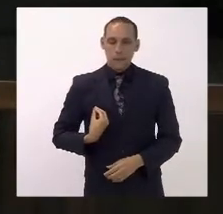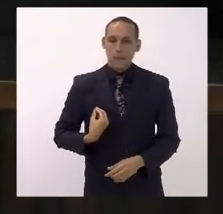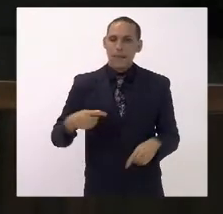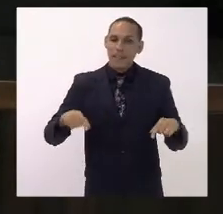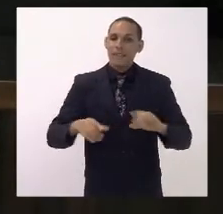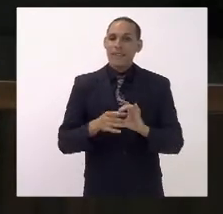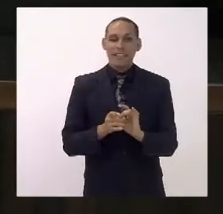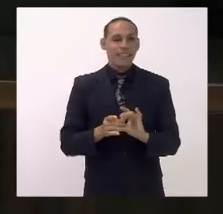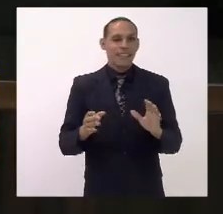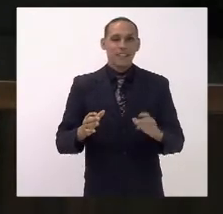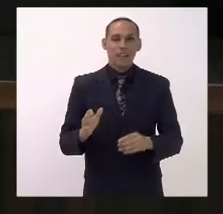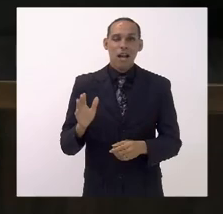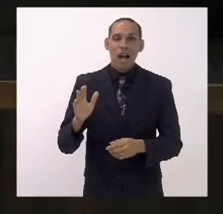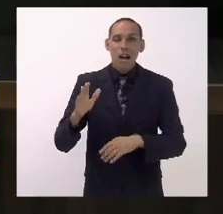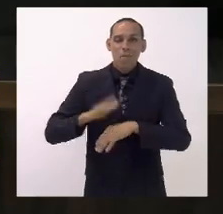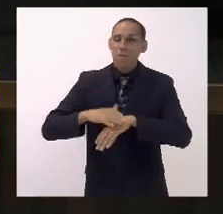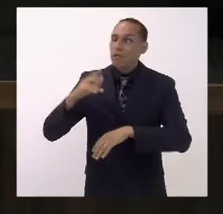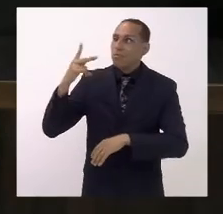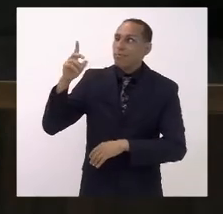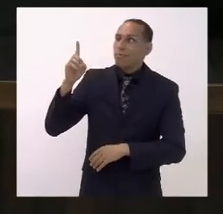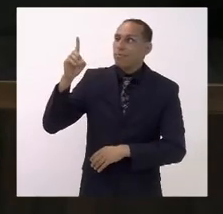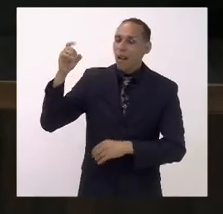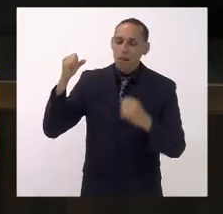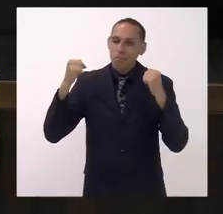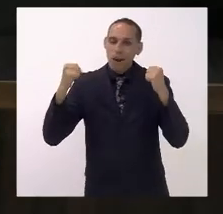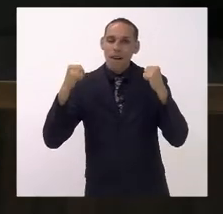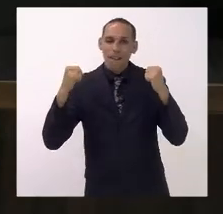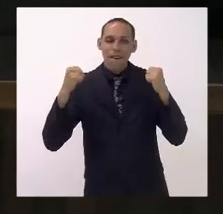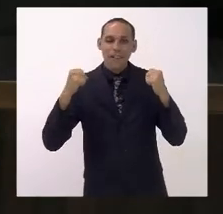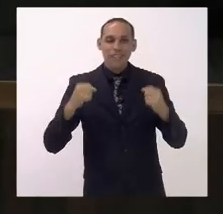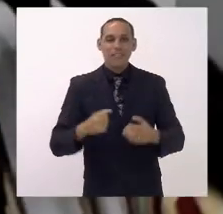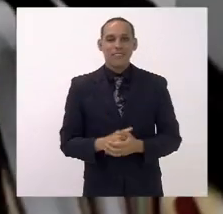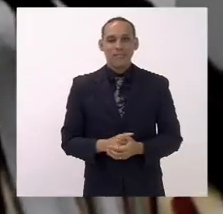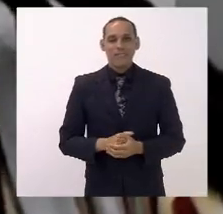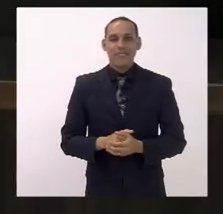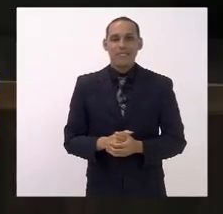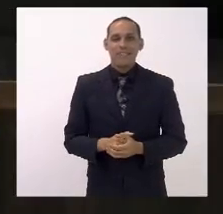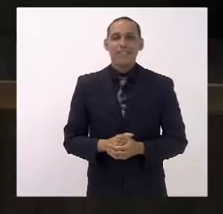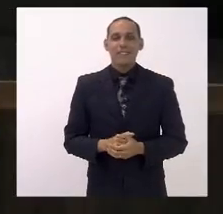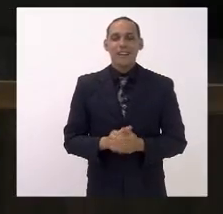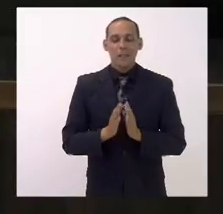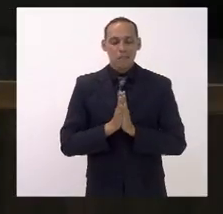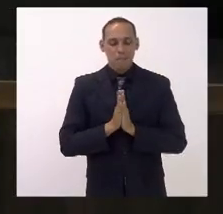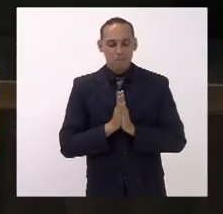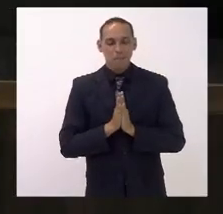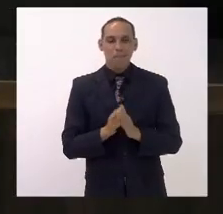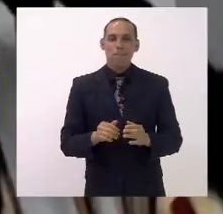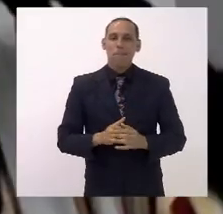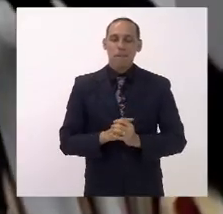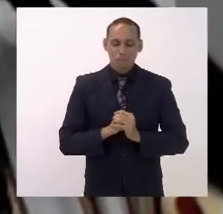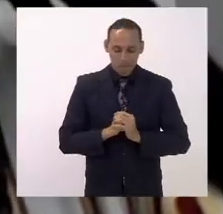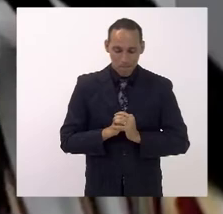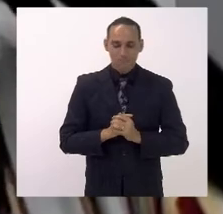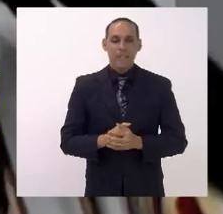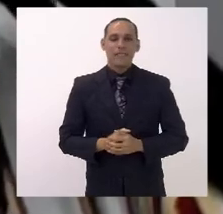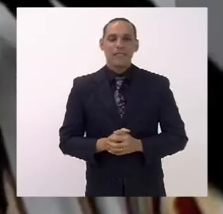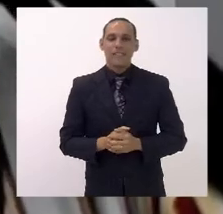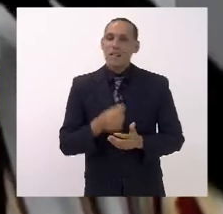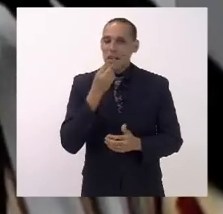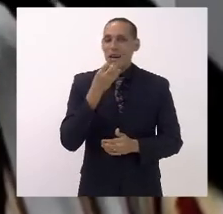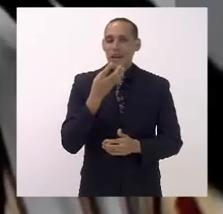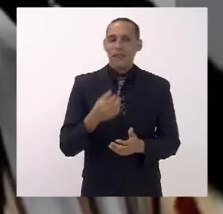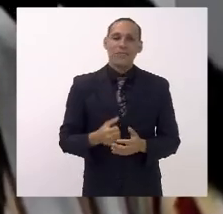livres pela poderosa mão do Senhor, porque ali foi claramente a poderosa mão do Senhor. Que bom,